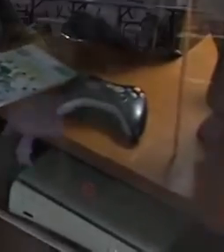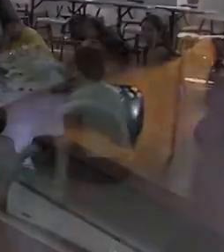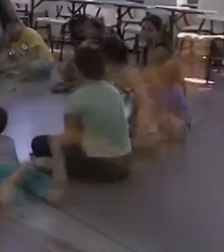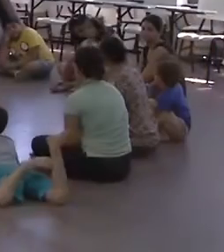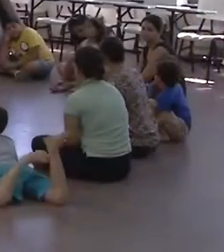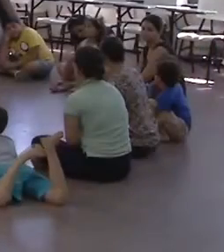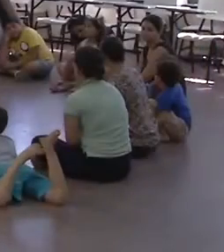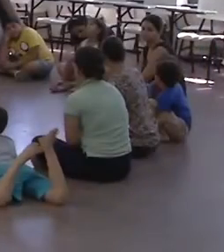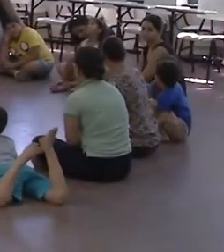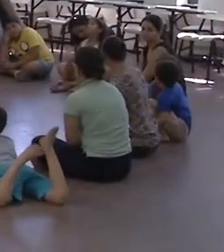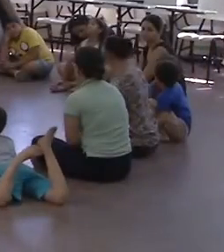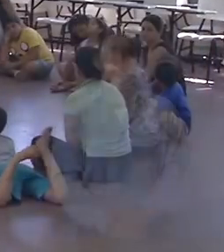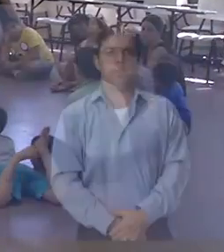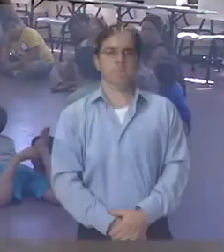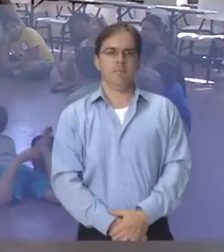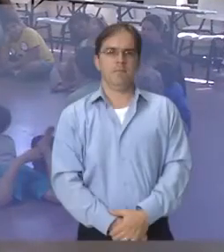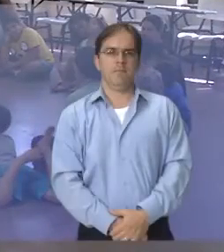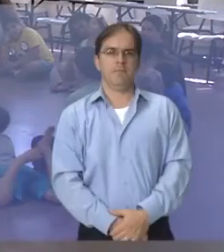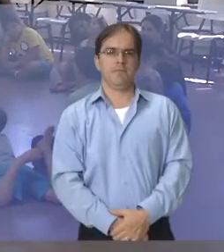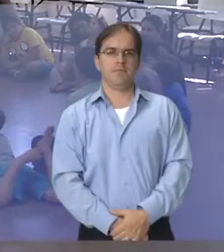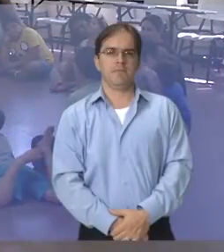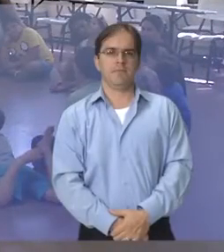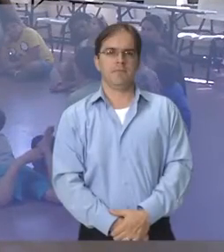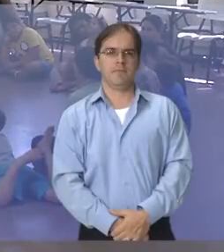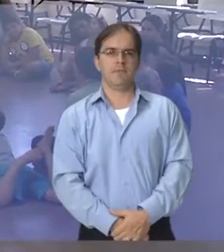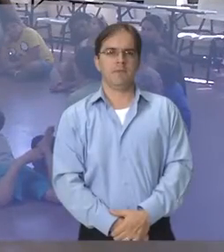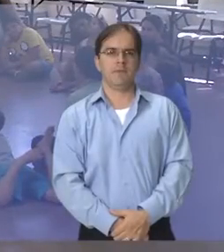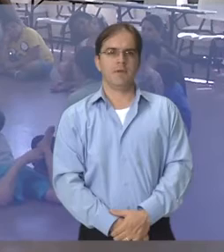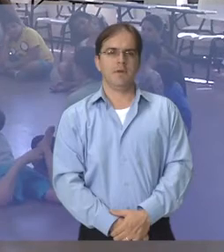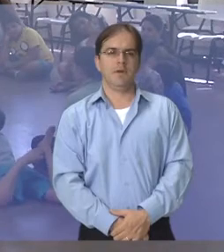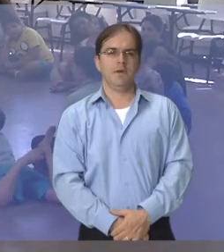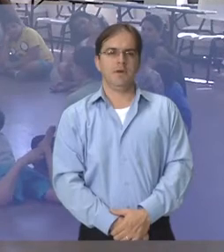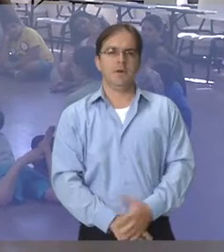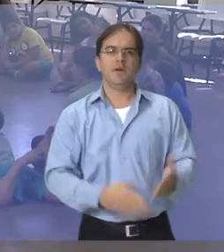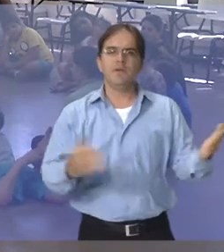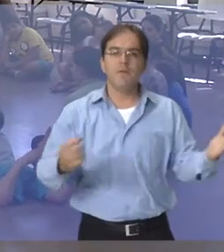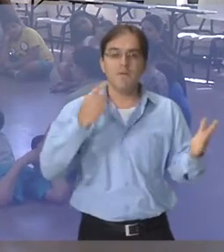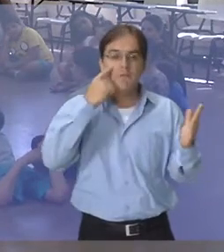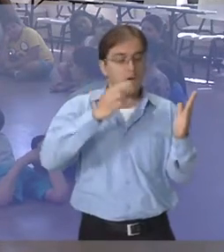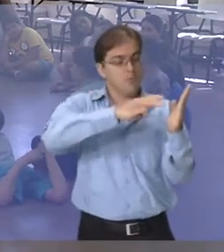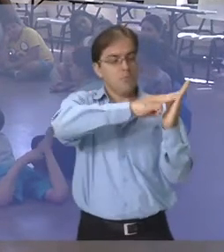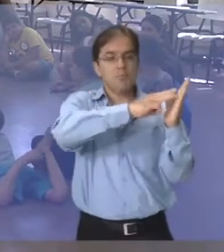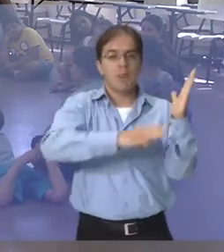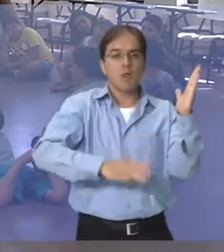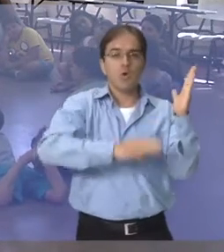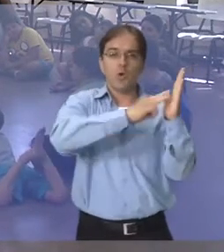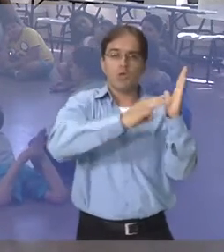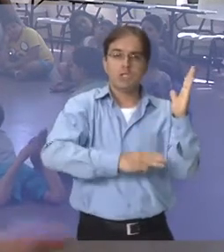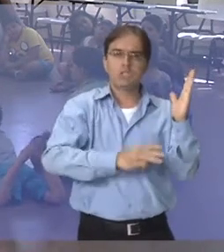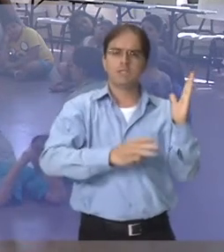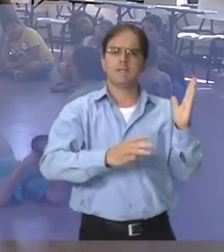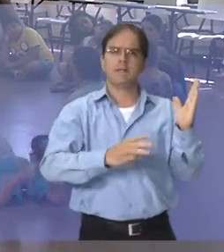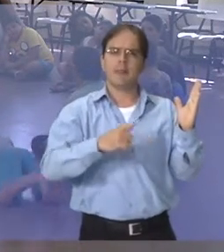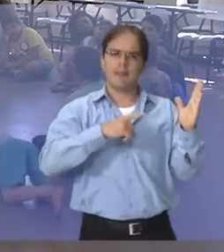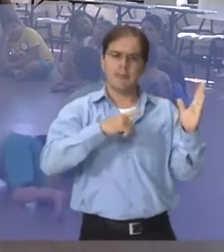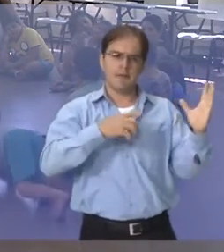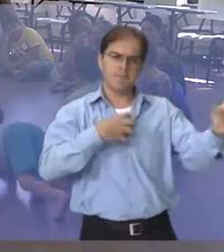Nós trabalhamos com metodologias mais participativas. A gente, por